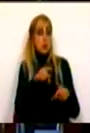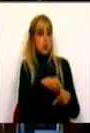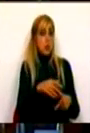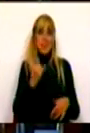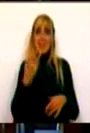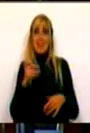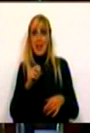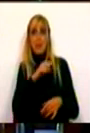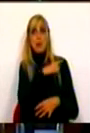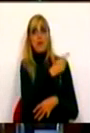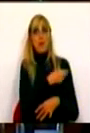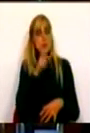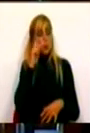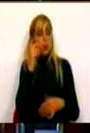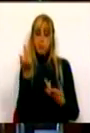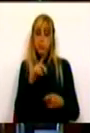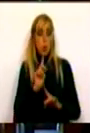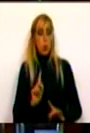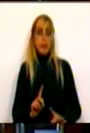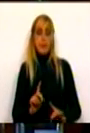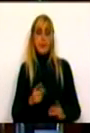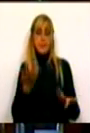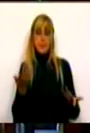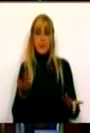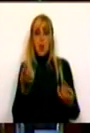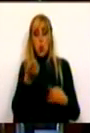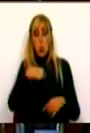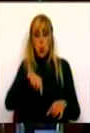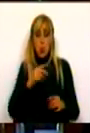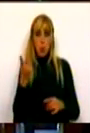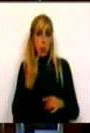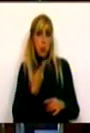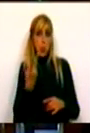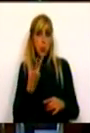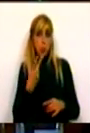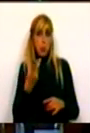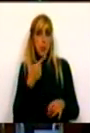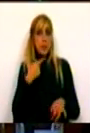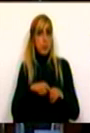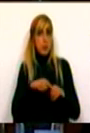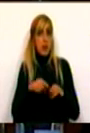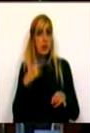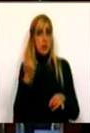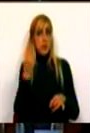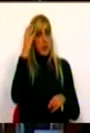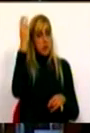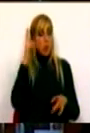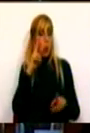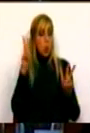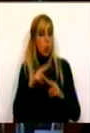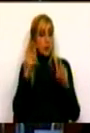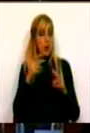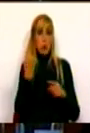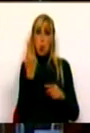força segurança também não acontece isso nós os dois que somos tentados vila real quando vamos para a vila real encontramos um